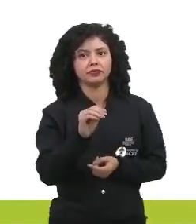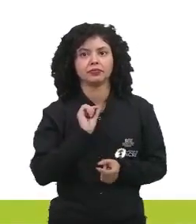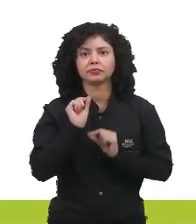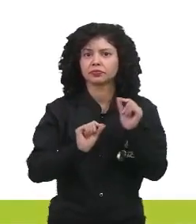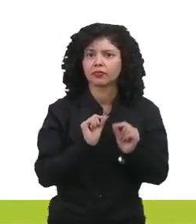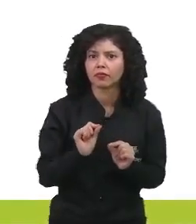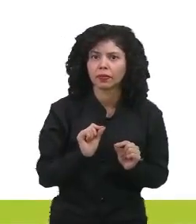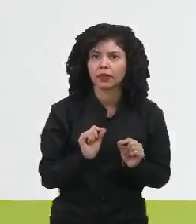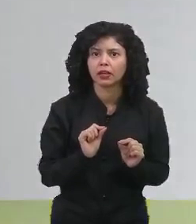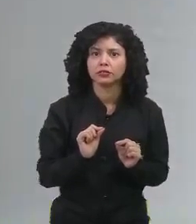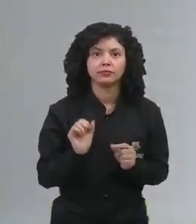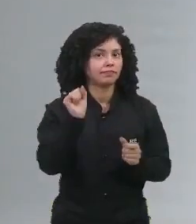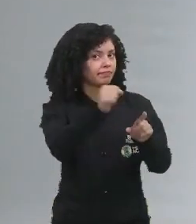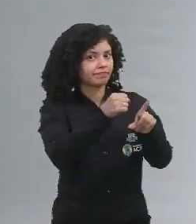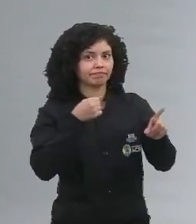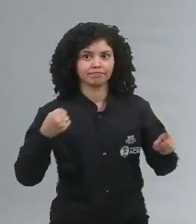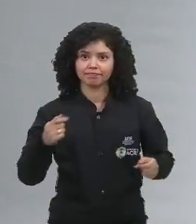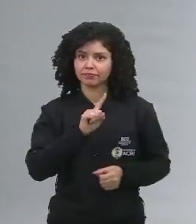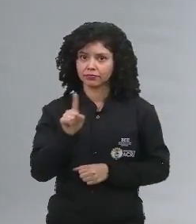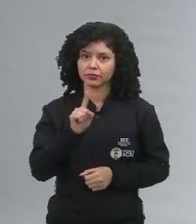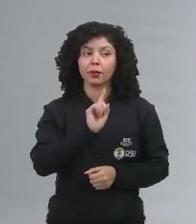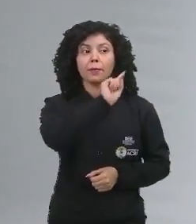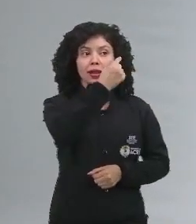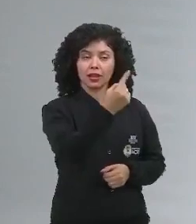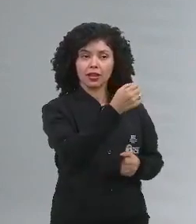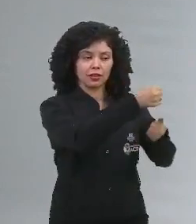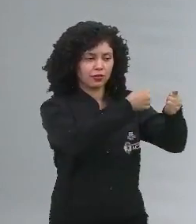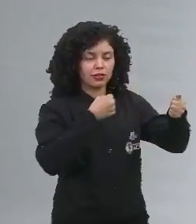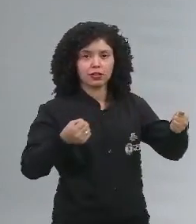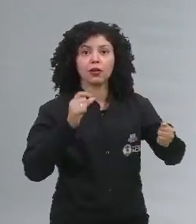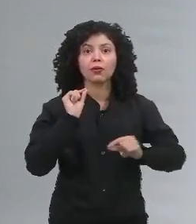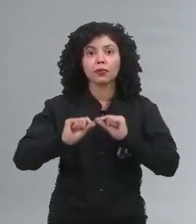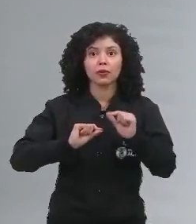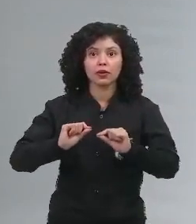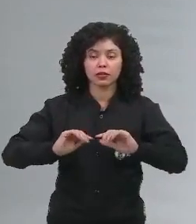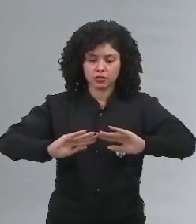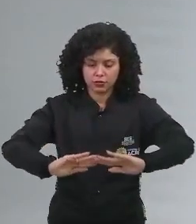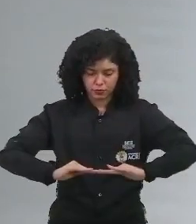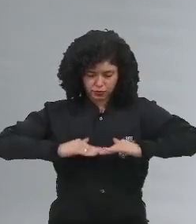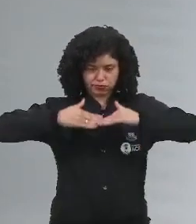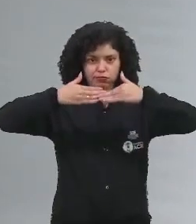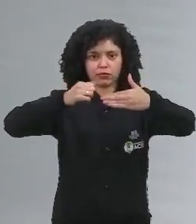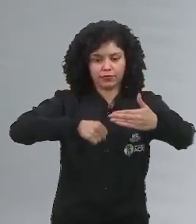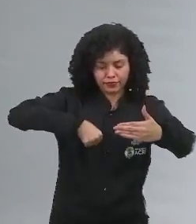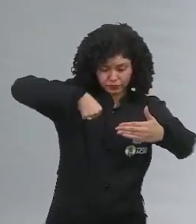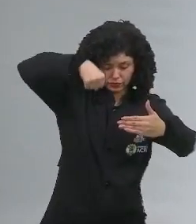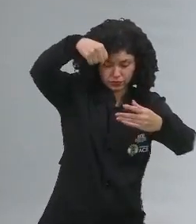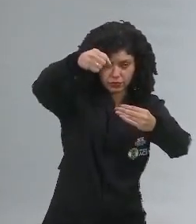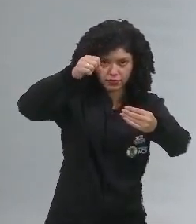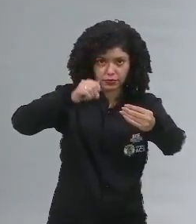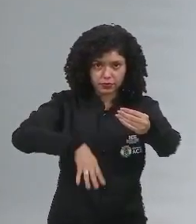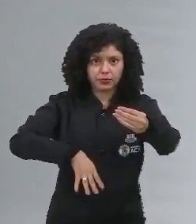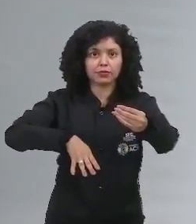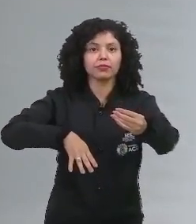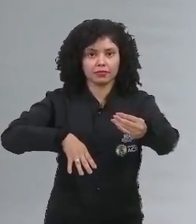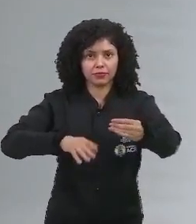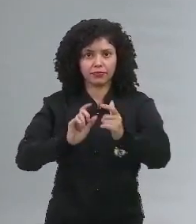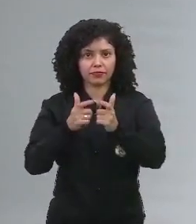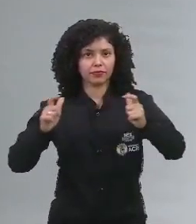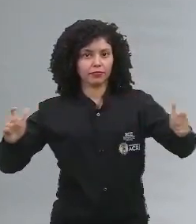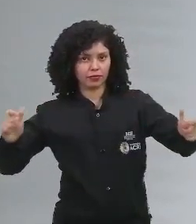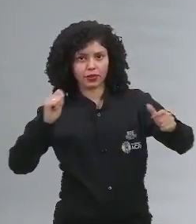frigorífico, para nós não é geladeira. Para eles é geladeira. Para nós, frigorífico é aquele lugar que a gente armazena as carnes, né? Os